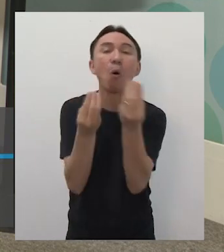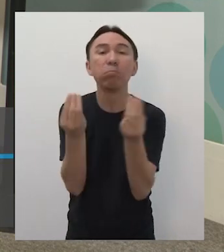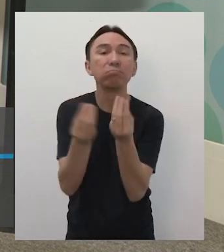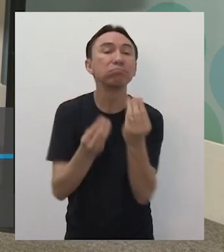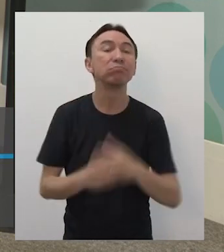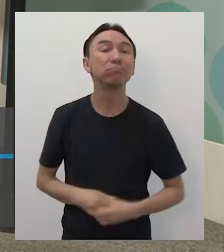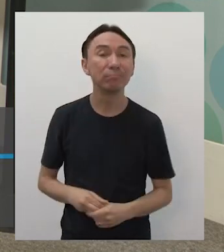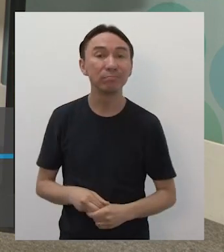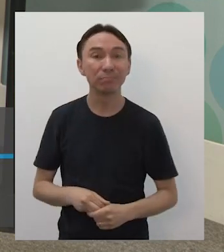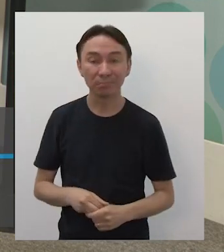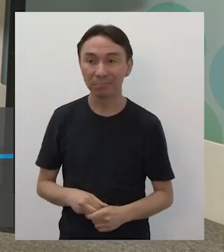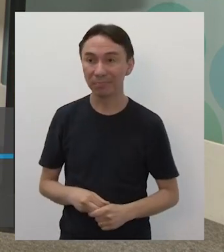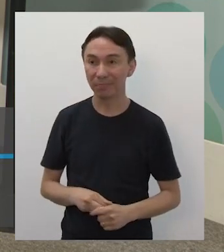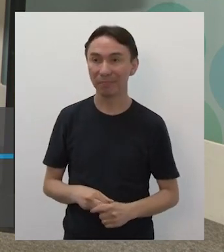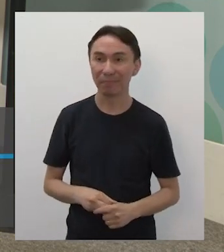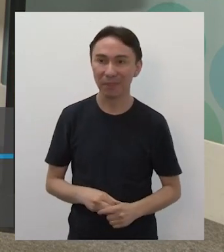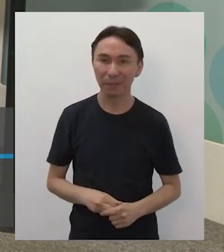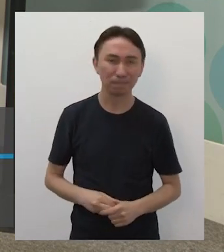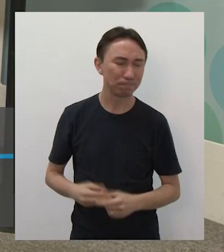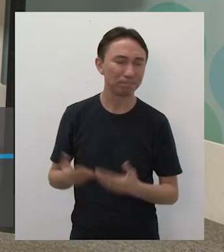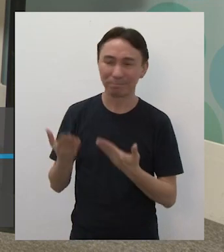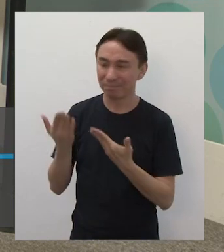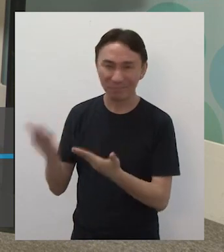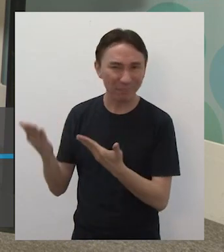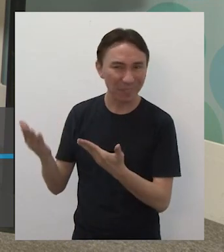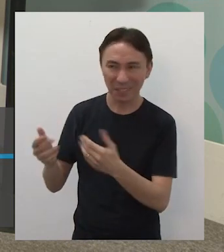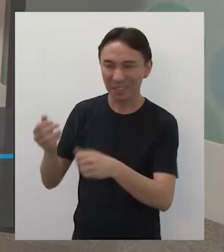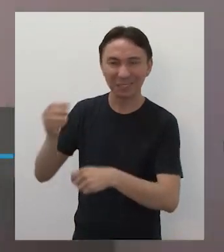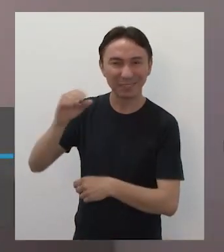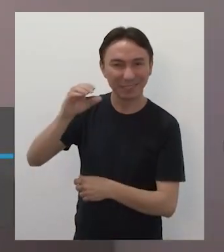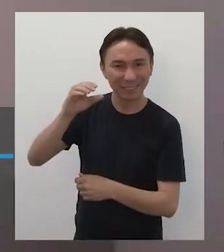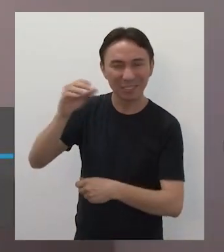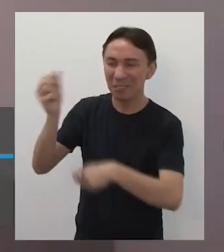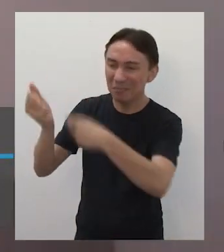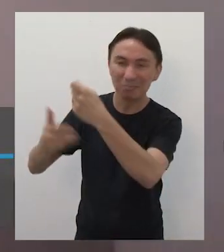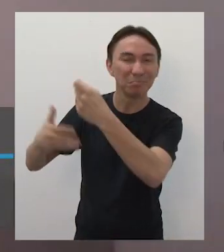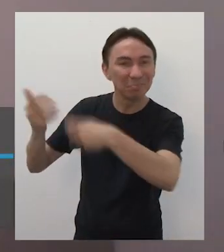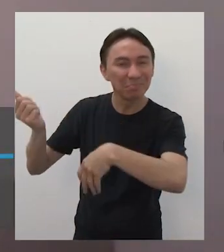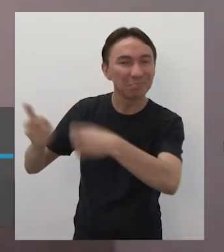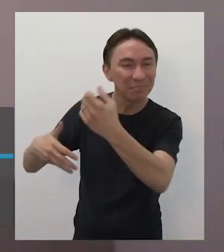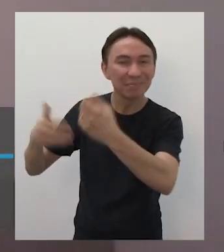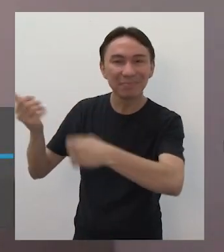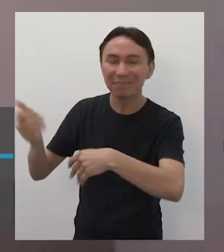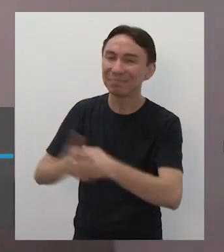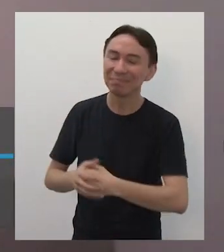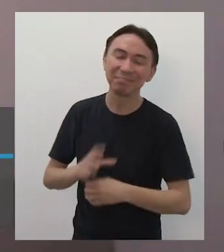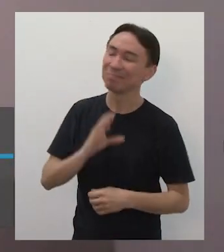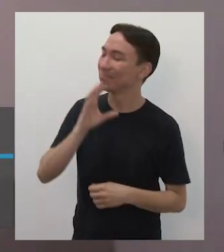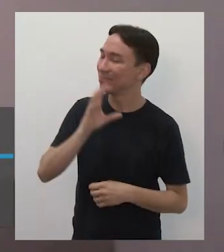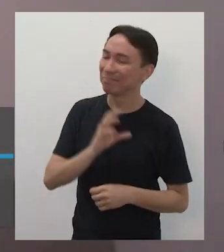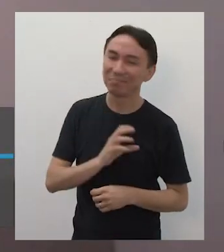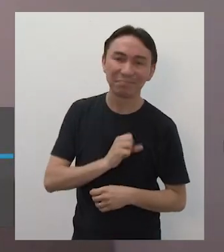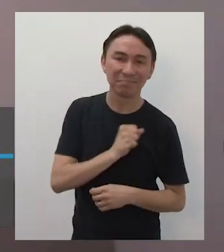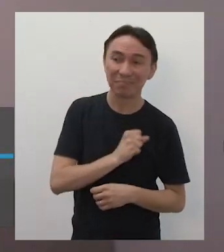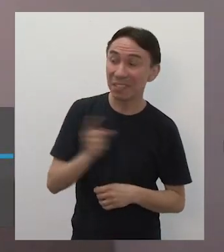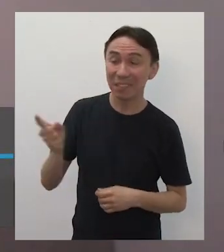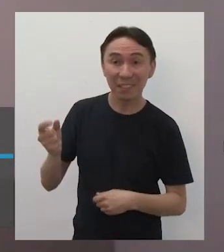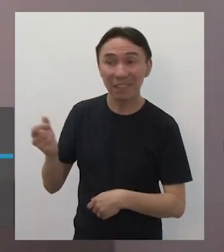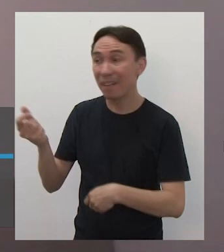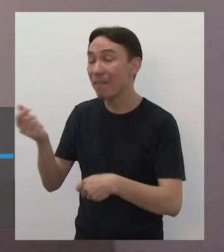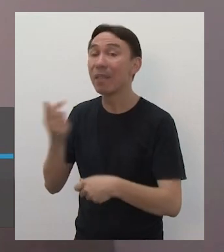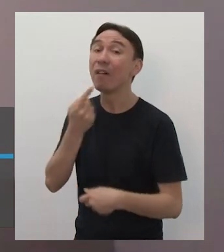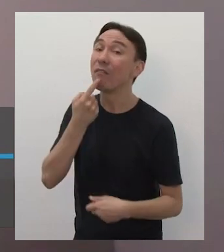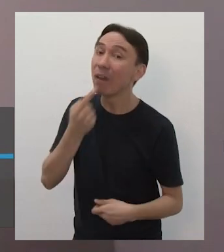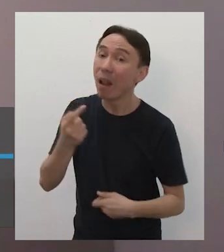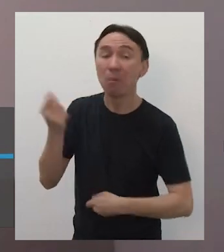ótimo. Claudineia, amei tudo que você trouxe, a forma como você traz, como você fala, é muito